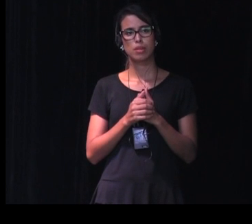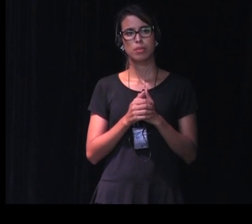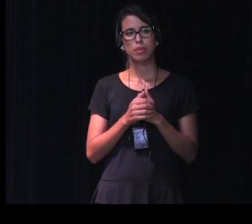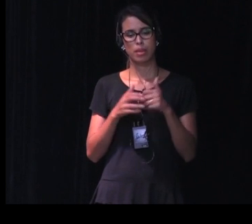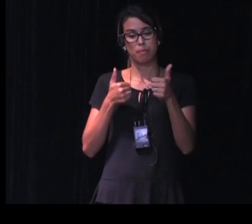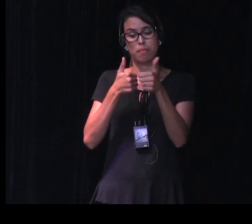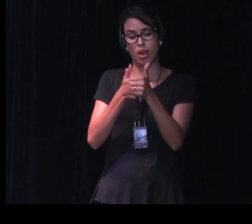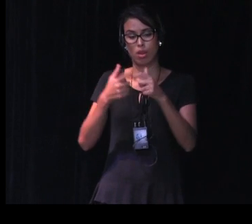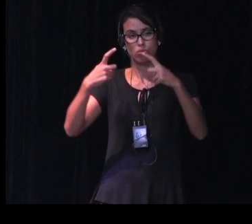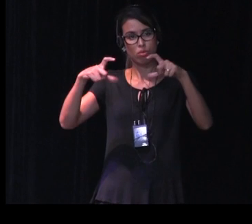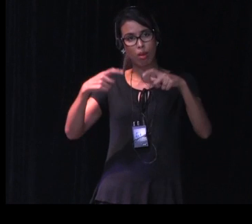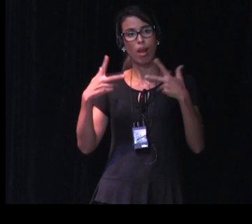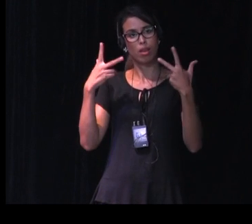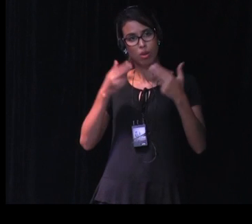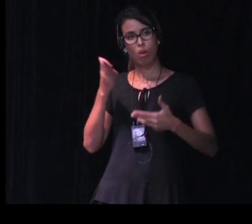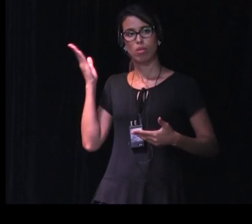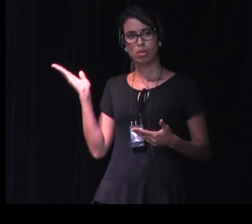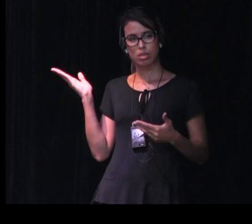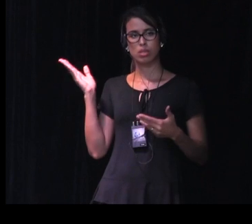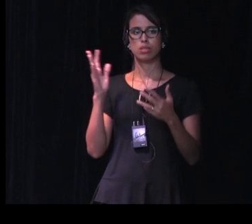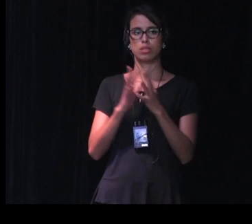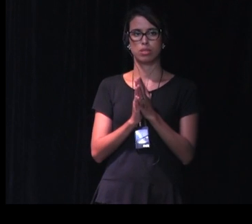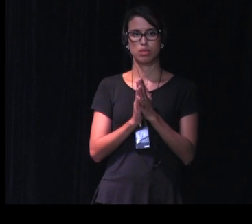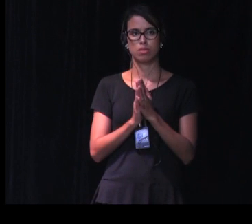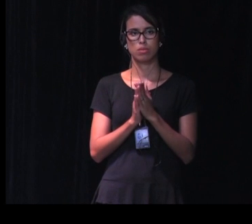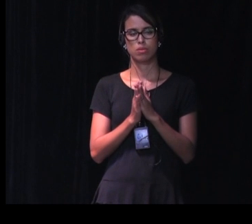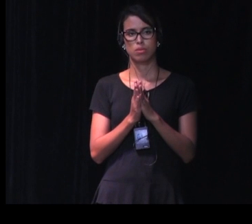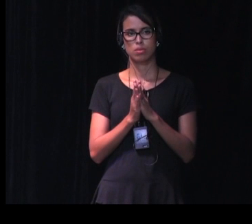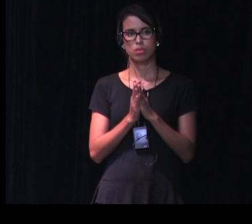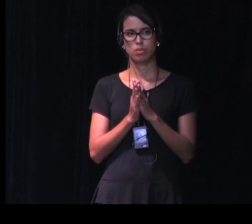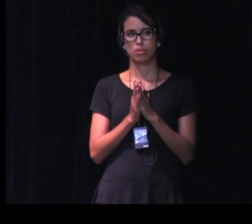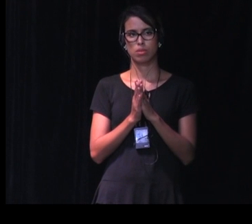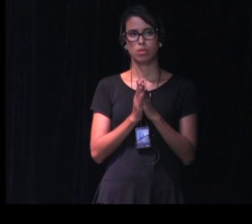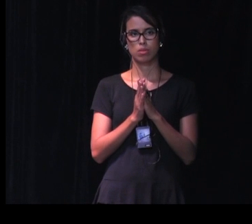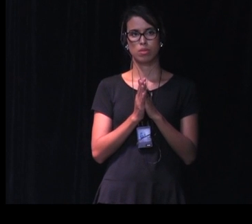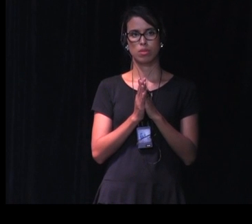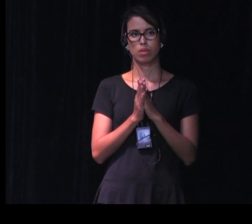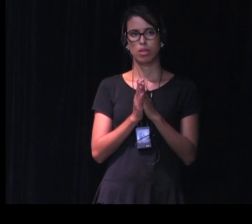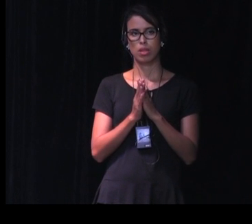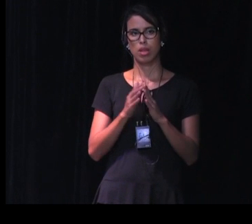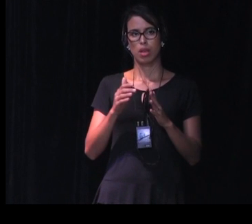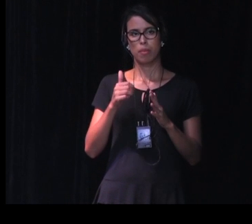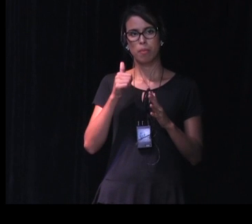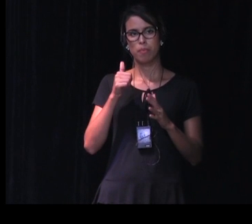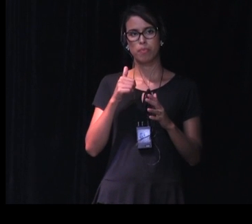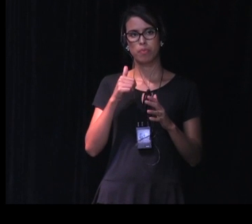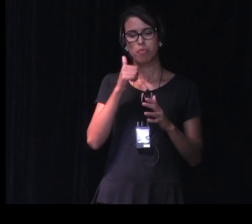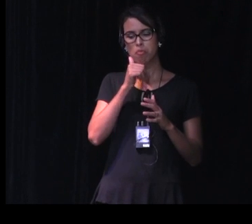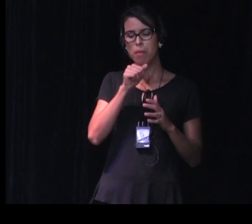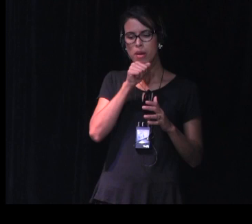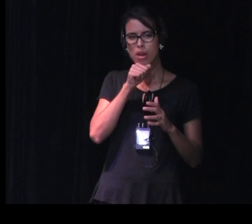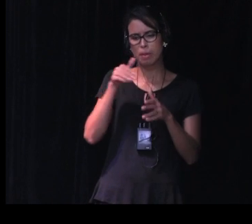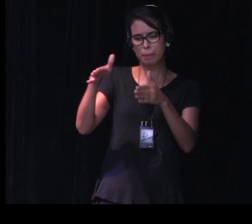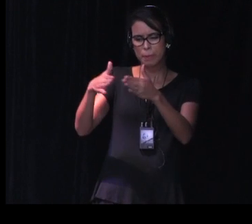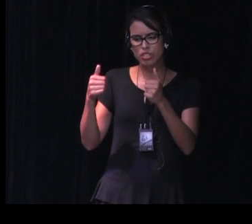de lugares como este. Vejam as mamães tentando tirar os seus filhos